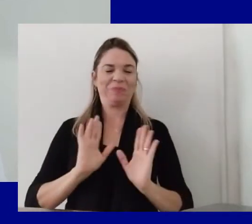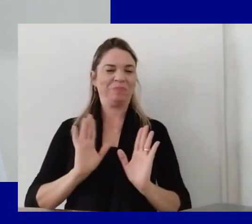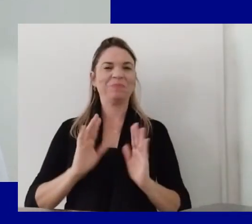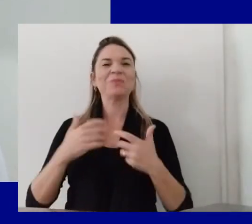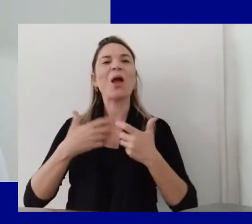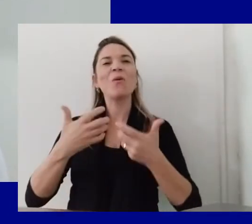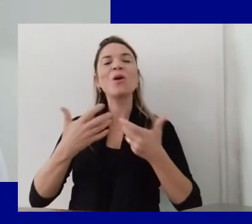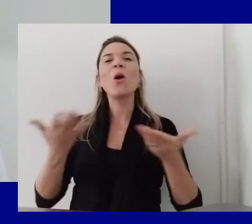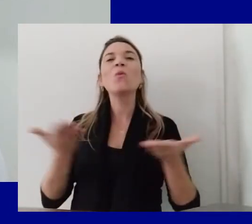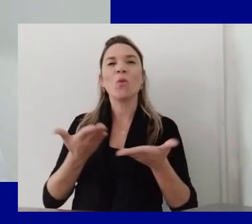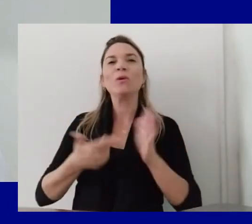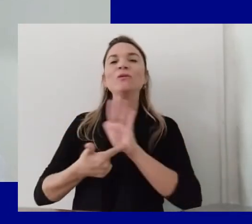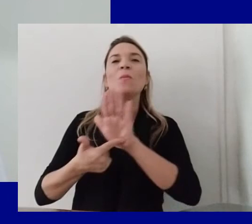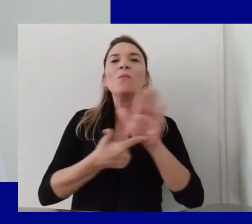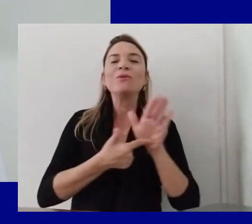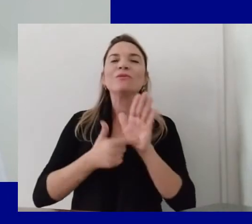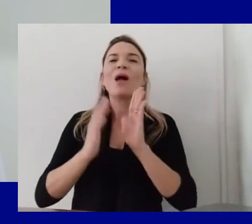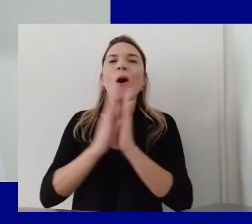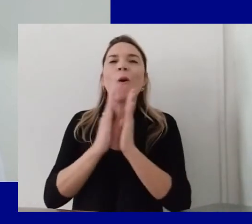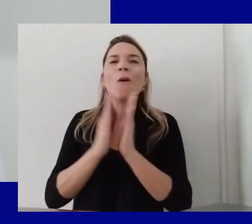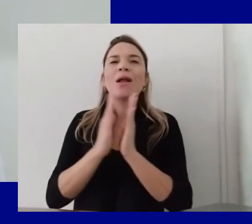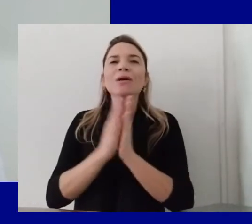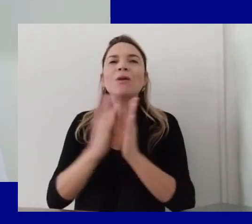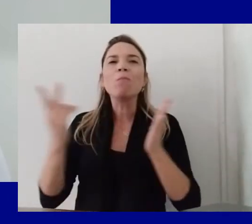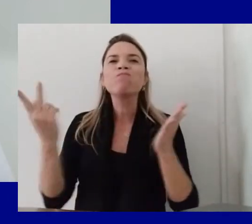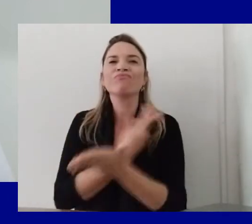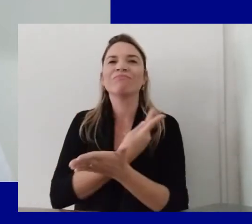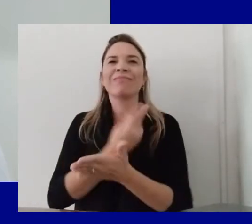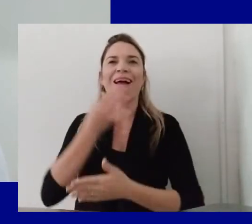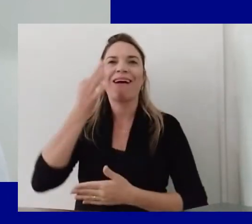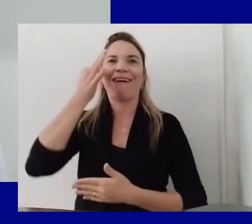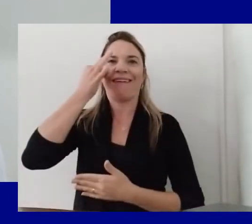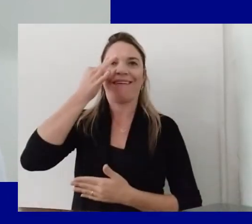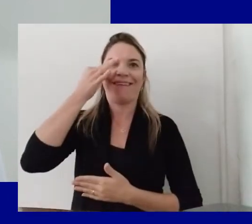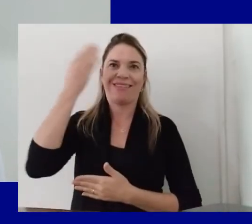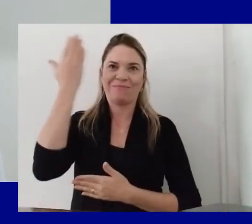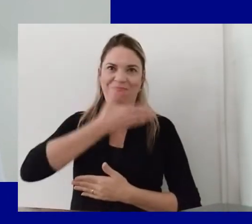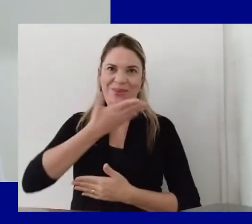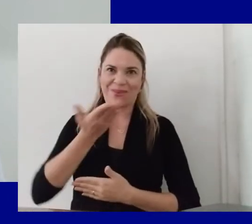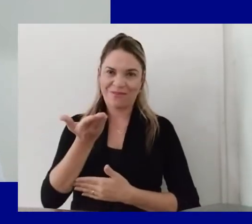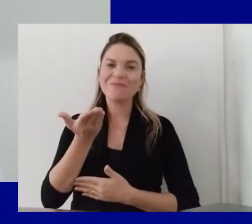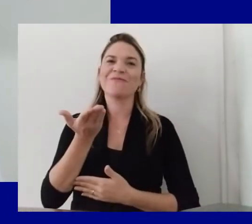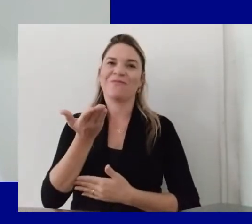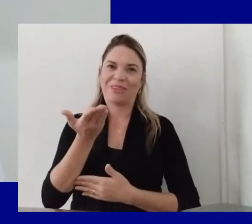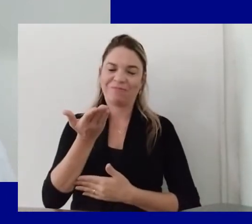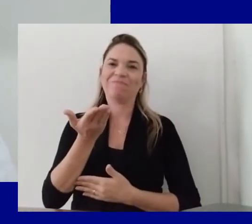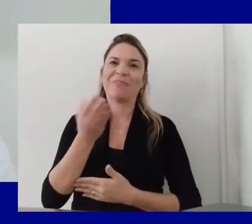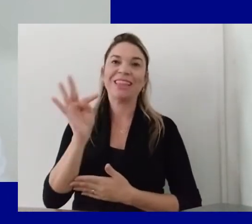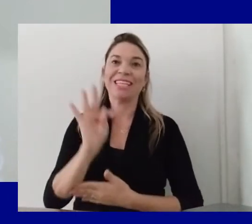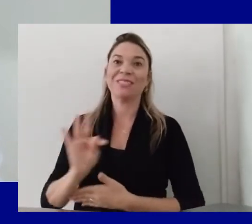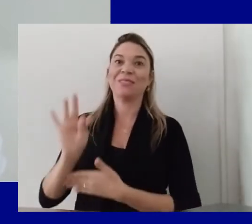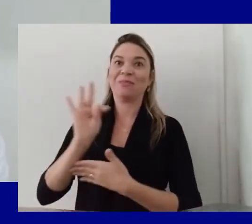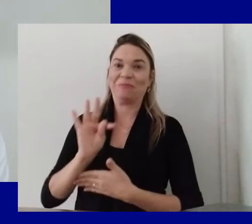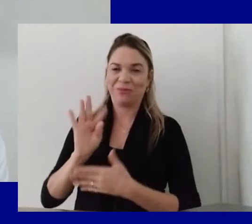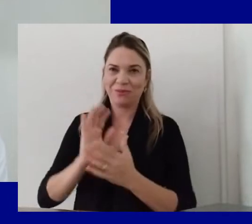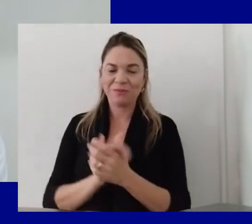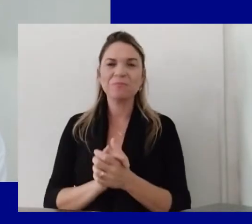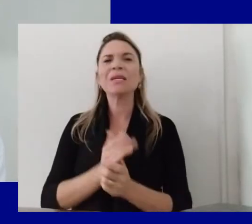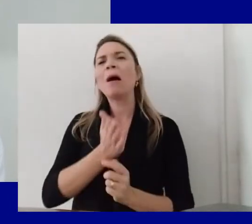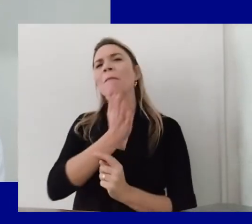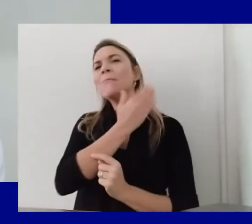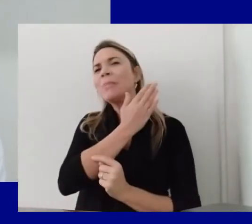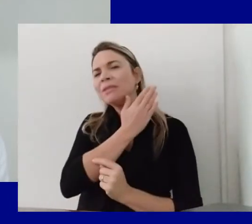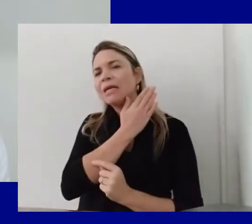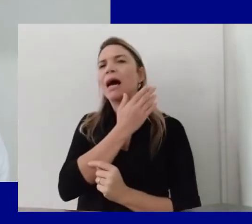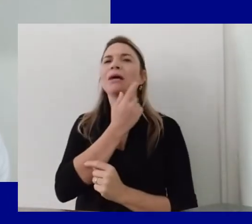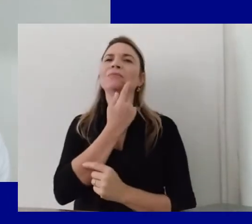com um testemunho, uma experiência pessoal que eu quero compartilhar com você. No nosso primeiro ministério,